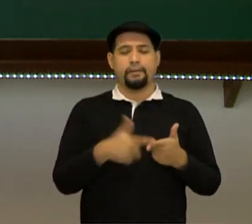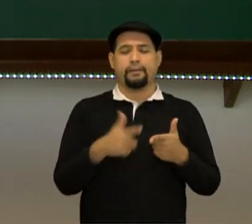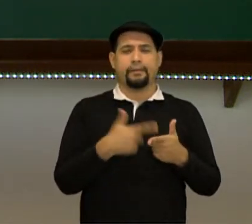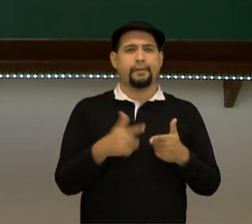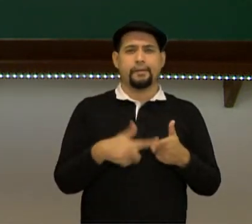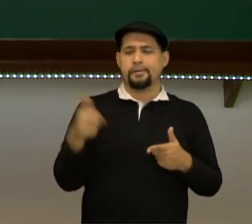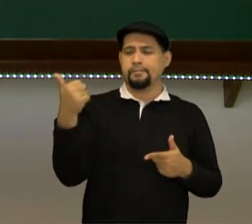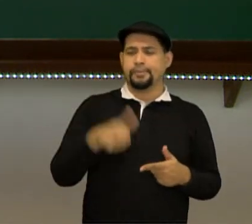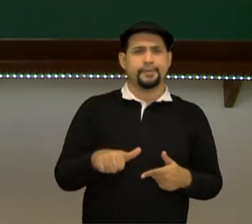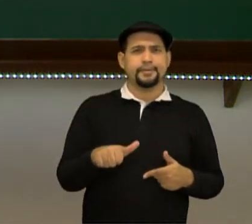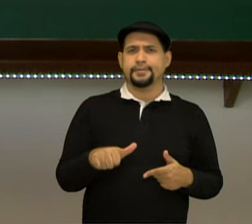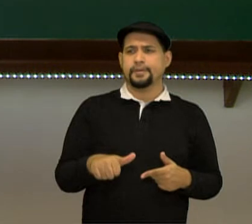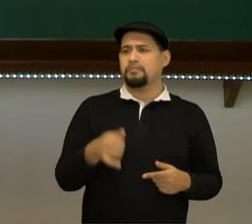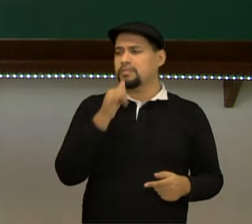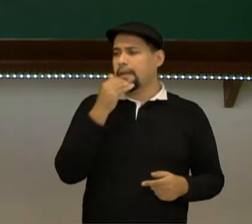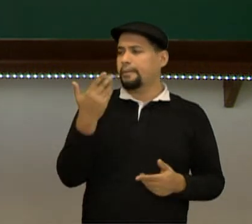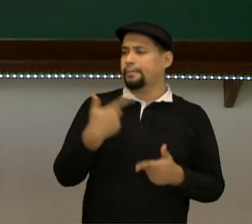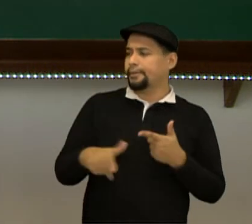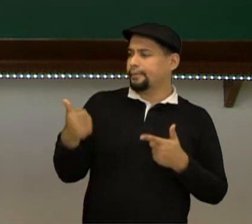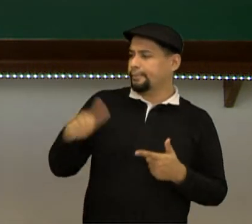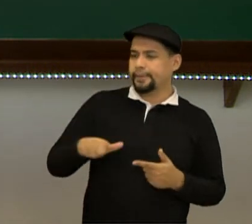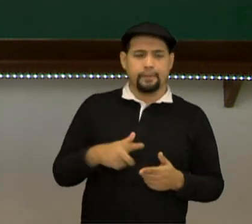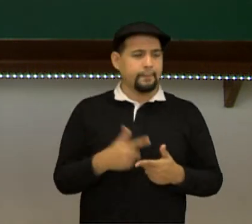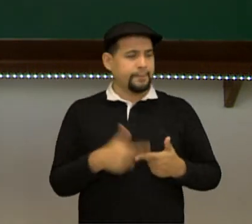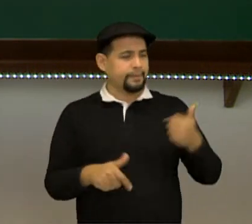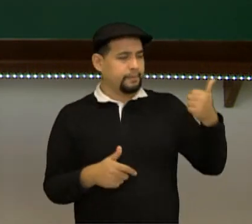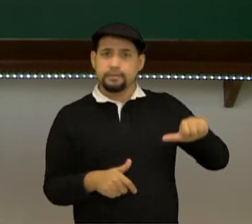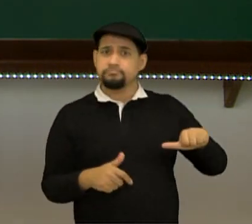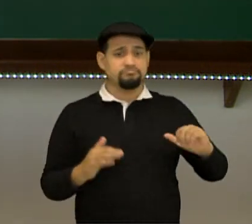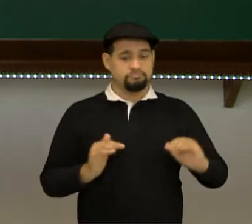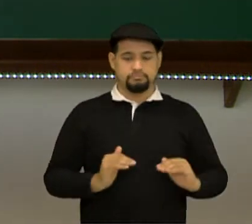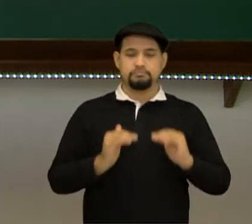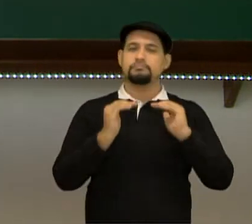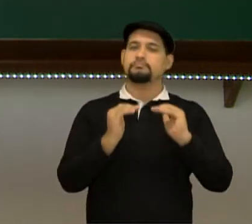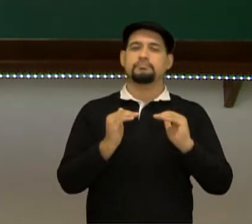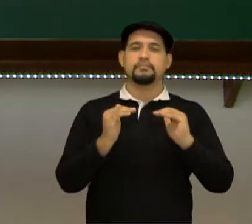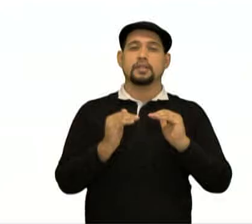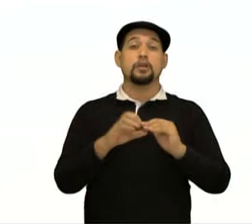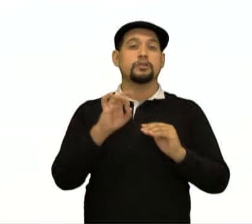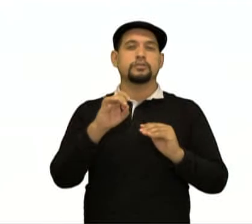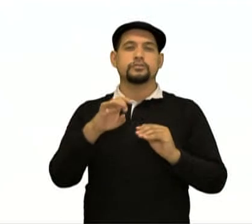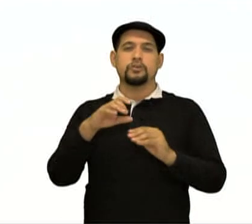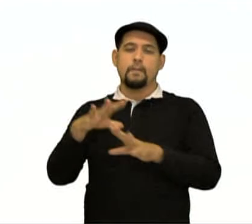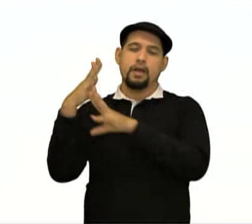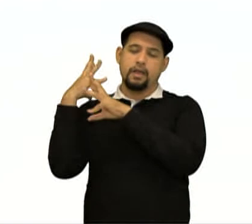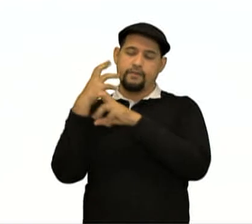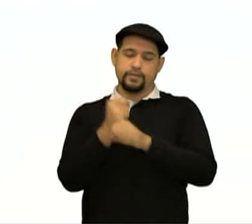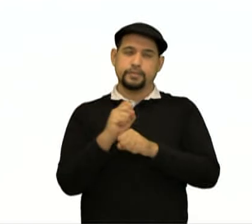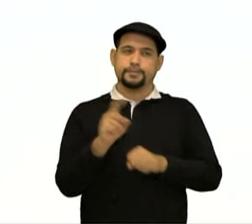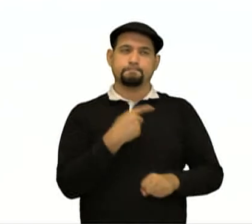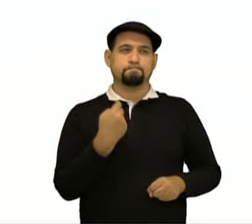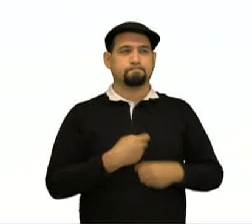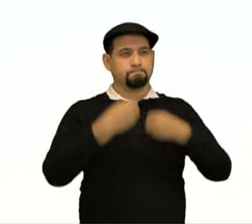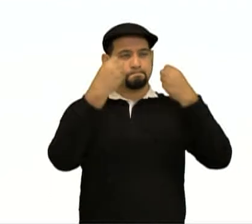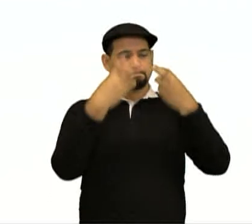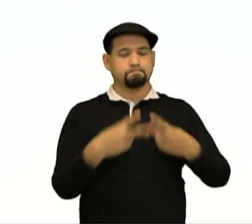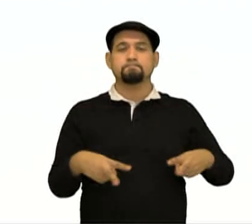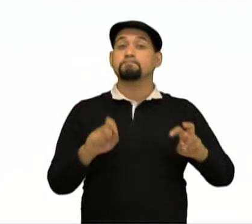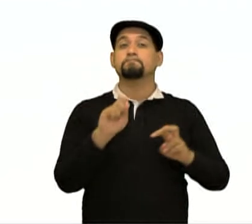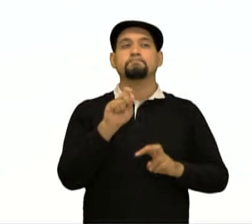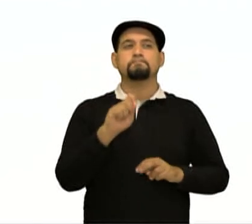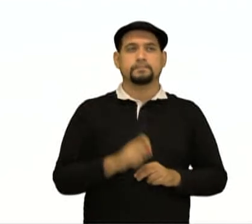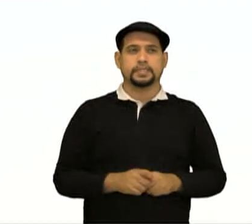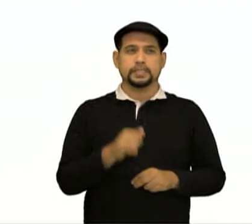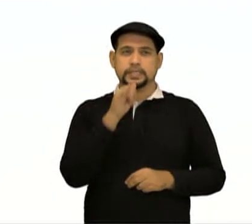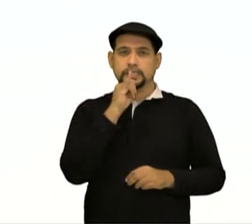prejuízos nem para o lado e nem para o outro desta forma uma rápida revisão histórica que nós podemos dizer é